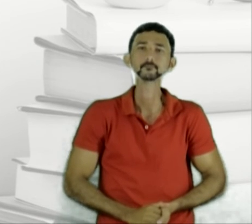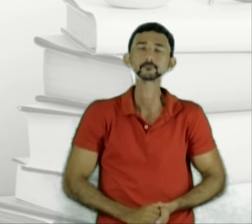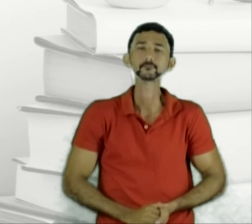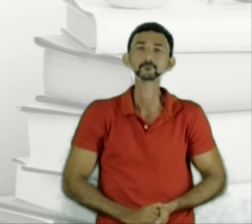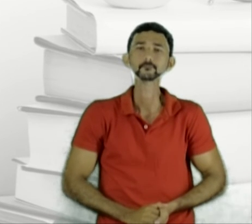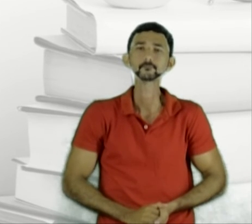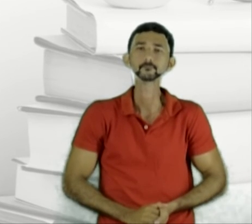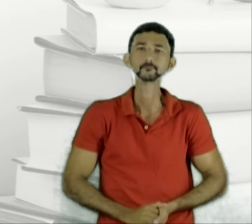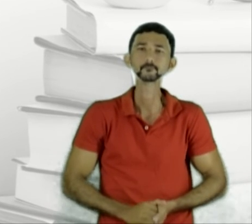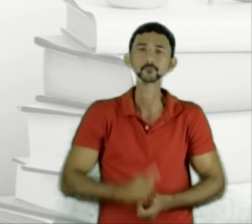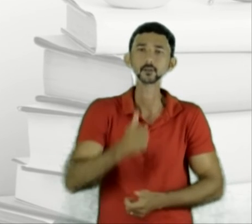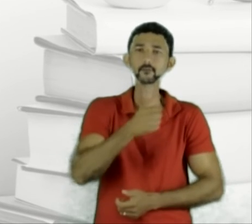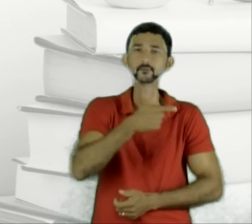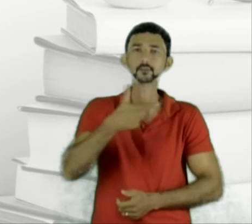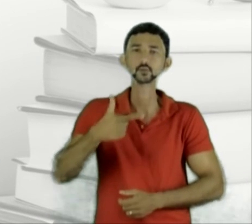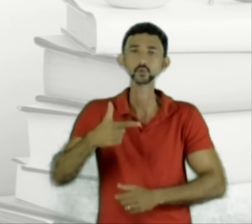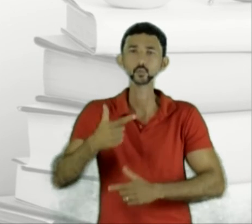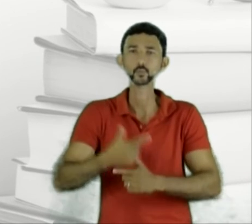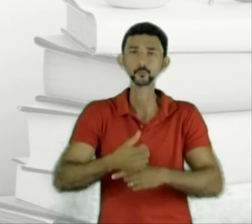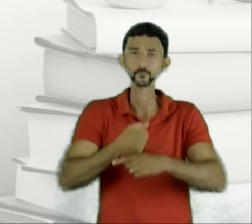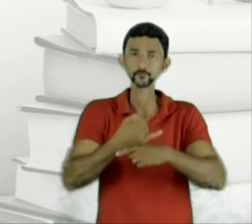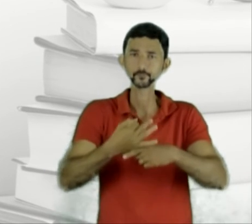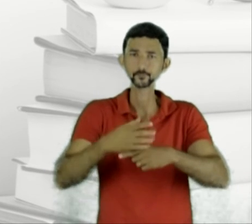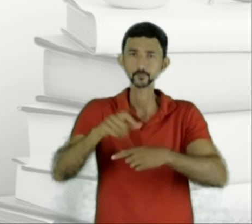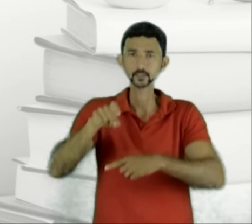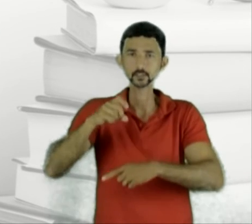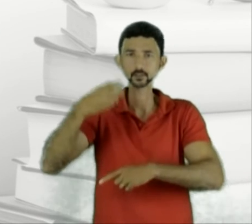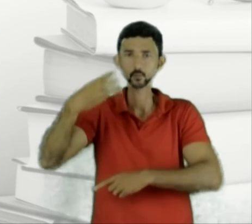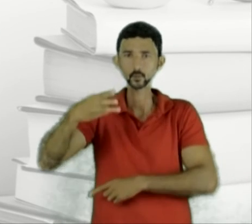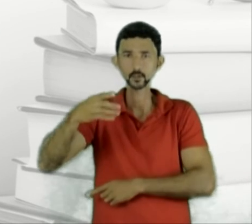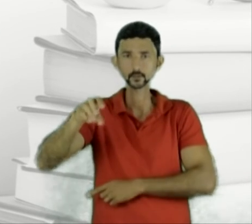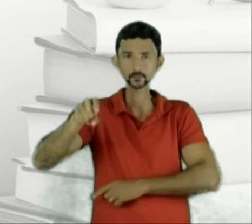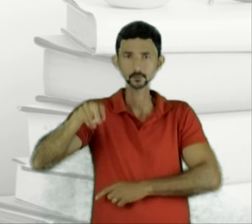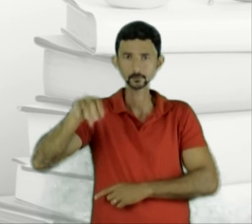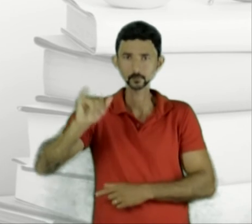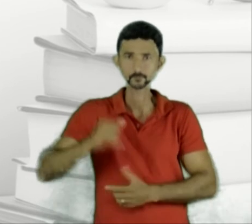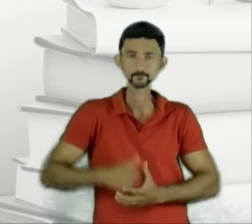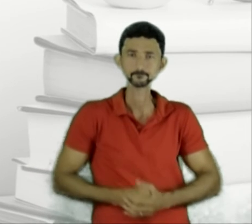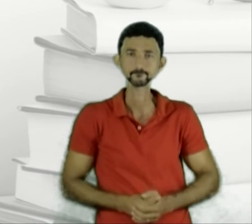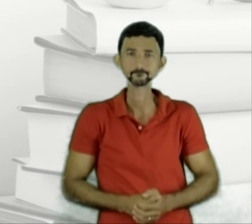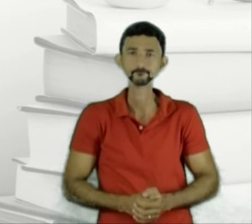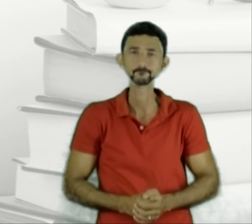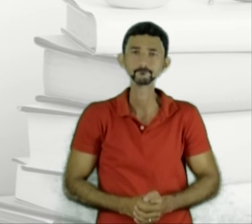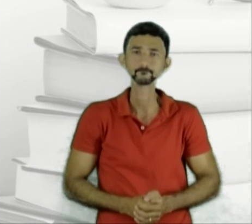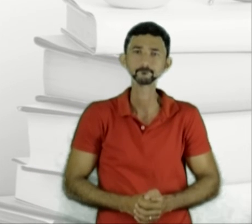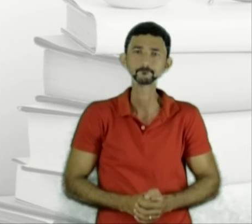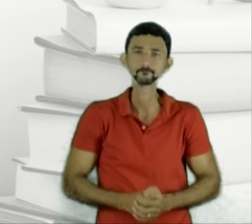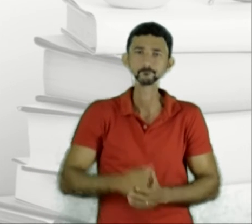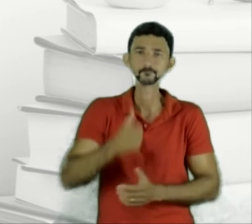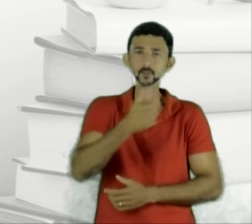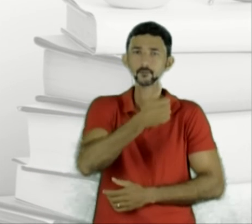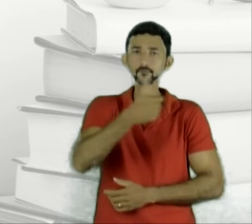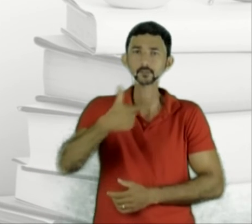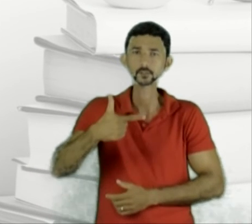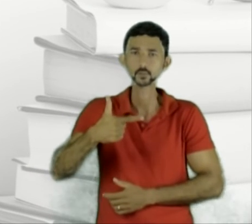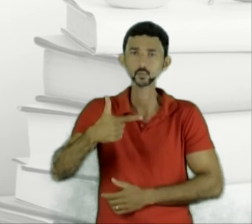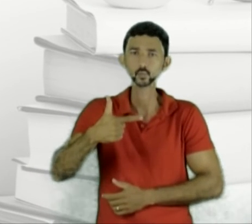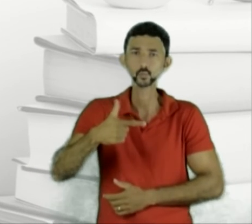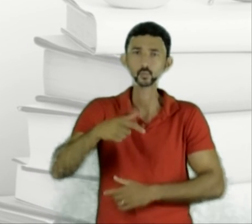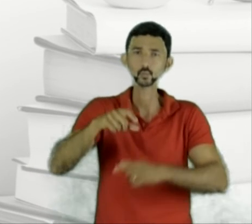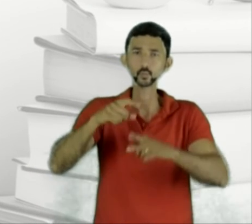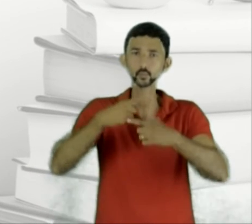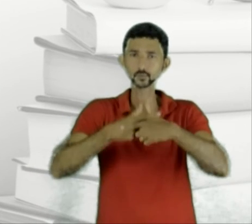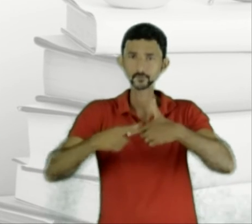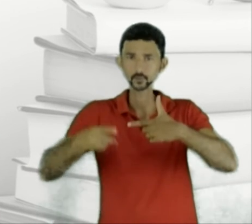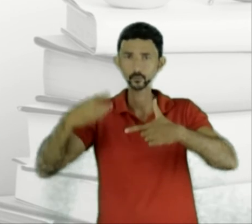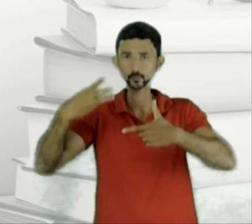Mais exemplos. 21x ao cubo y dividido por 7xy. Então, 21 dividido por